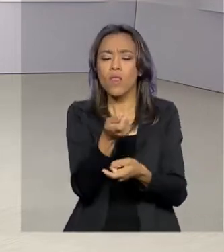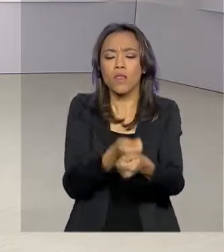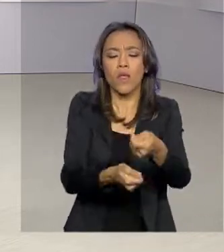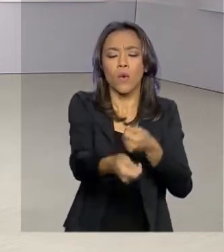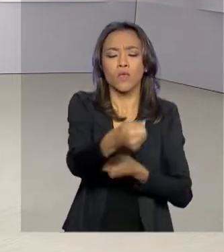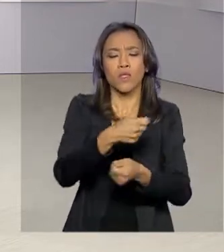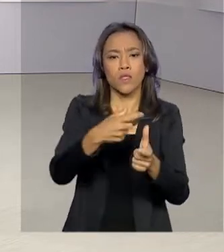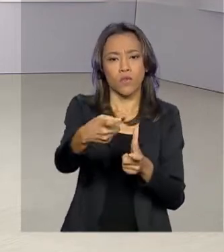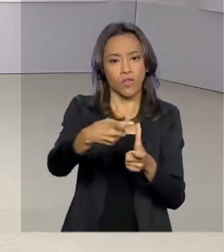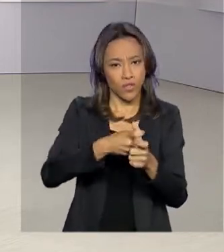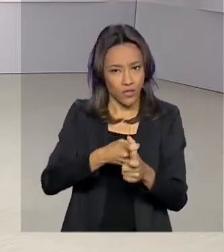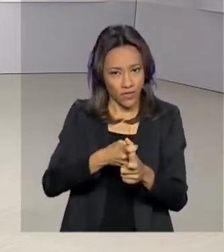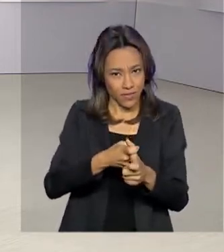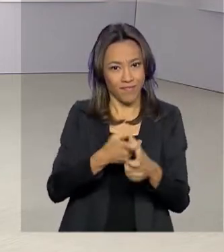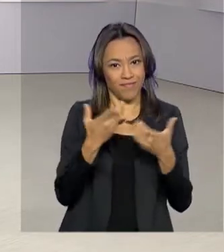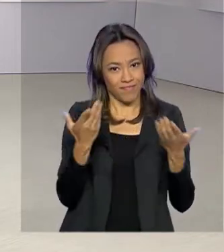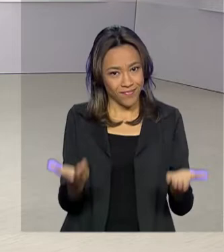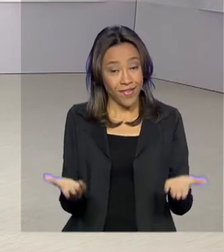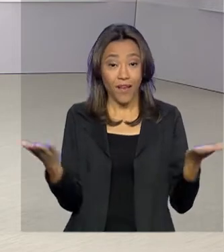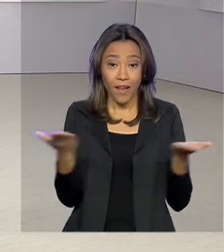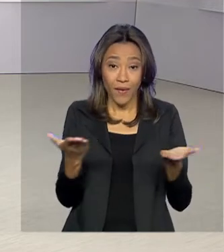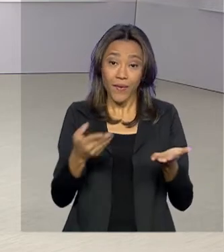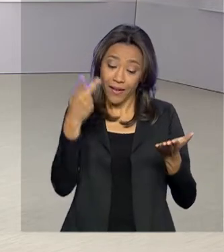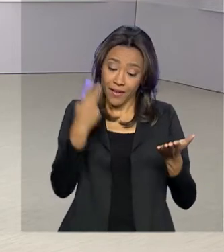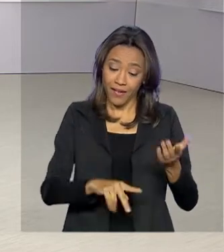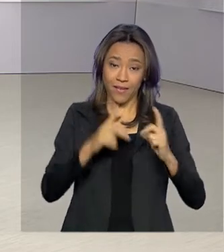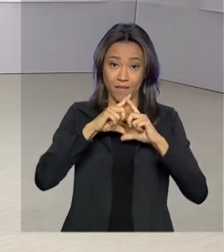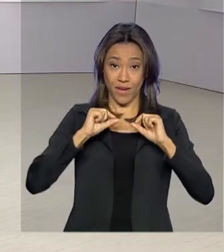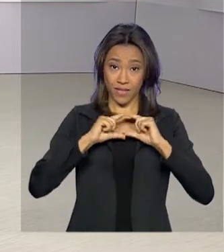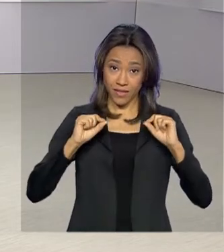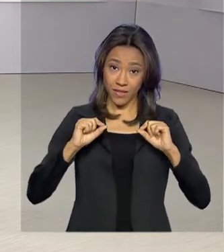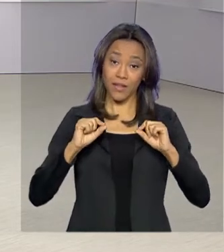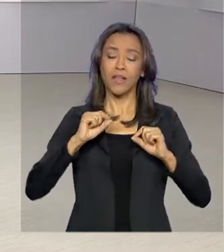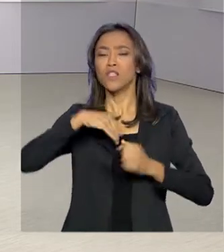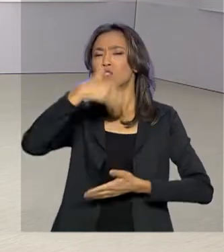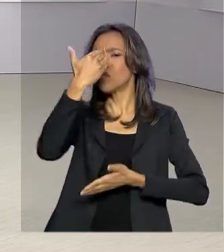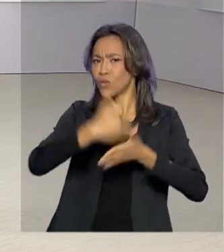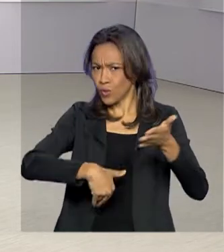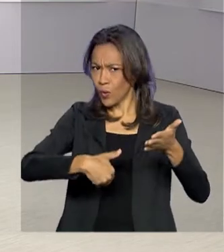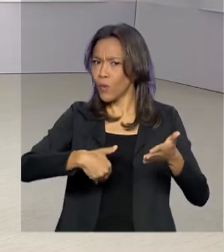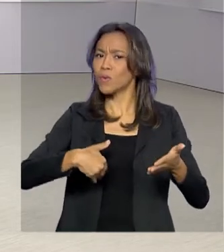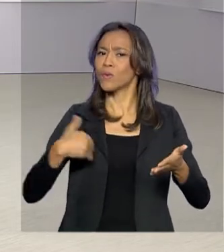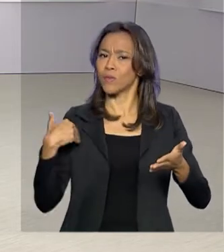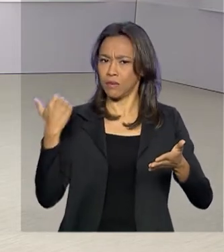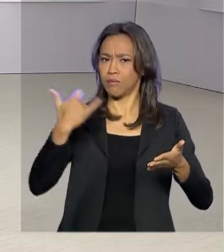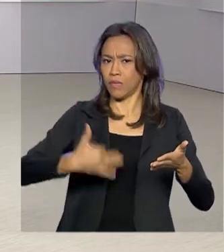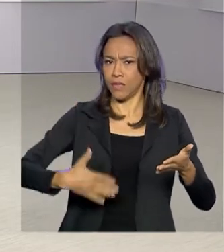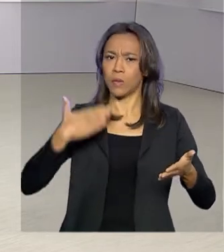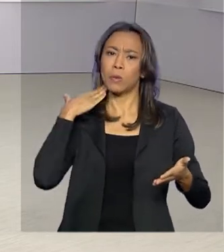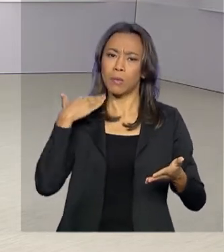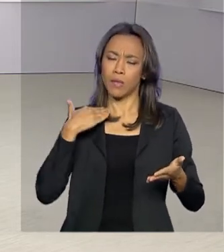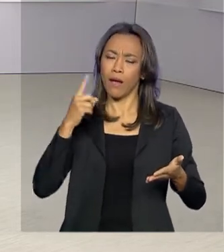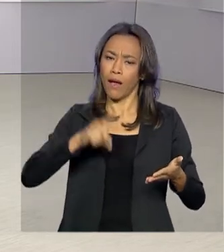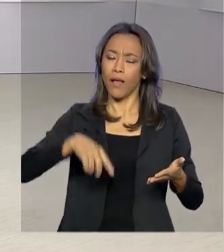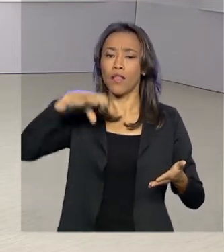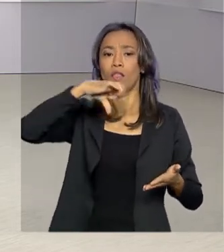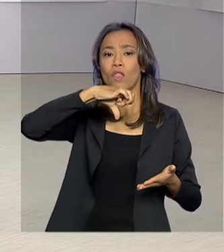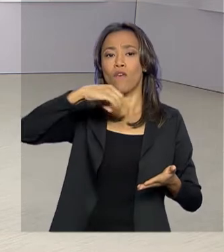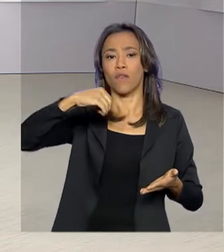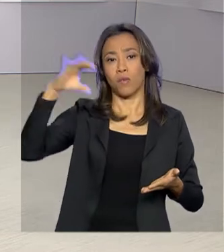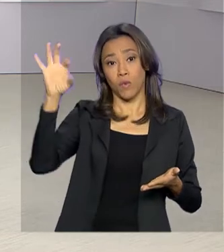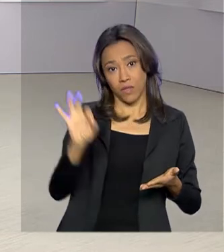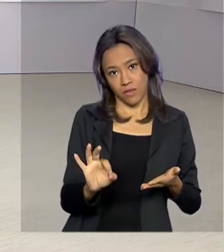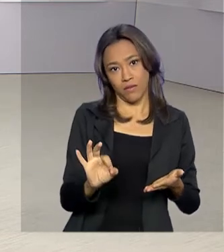iniciativa Você no Azul. Agora foi a vez de Brasília. Os descontos, segundo o banco, chegam a 90% do valor